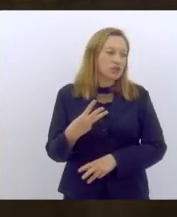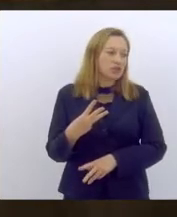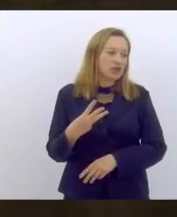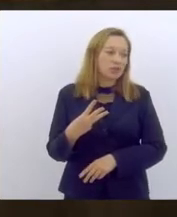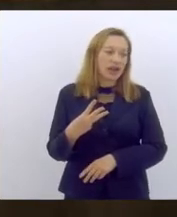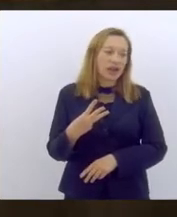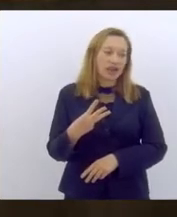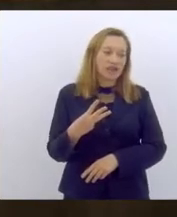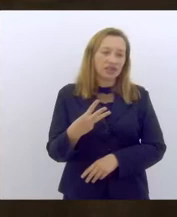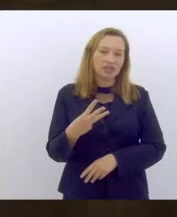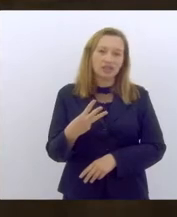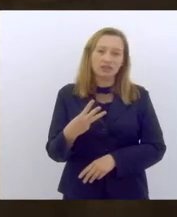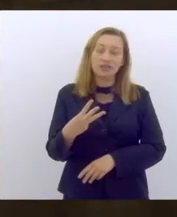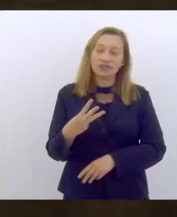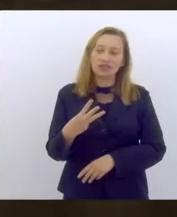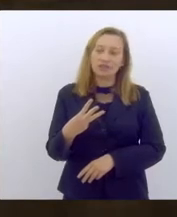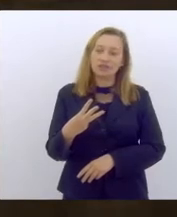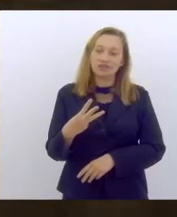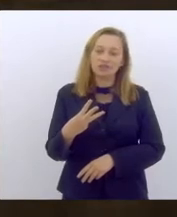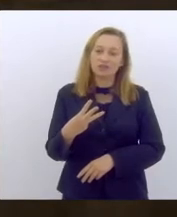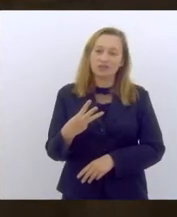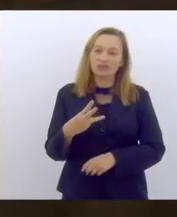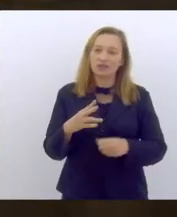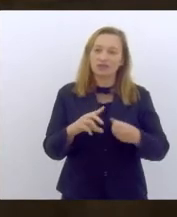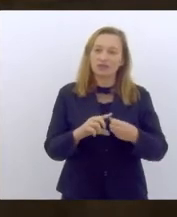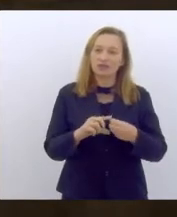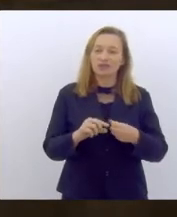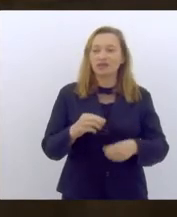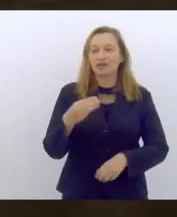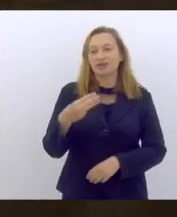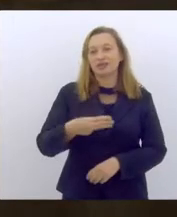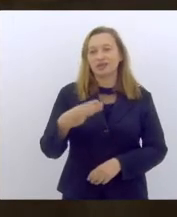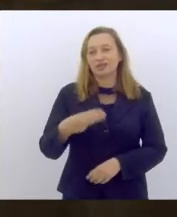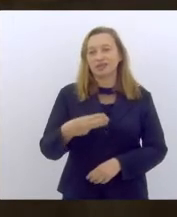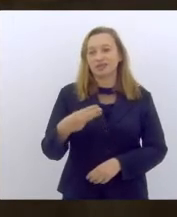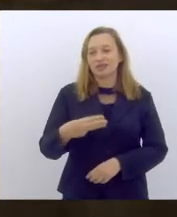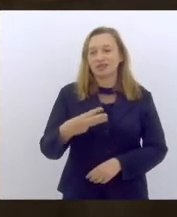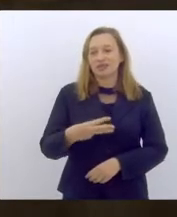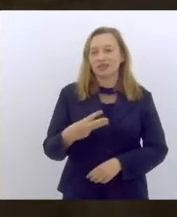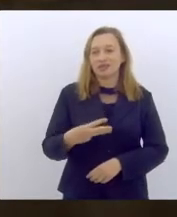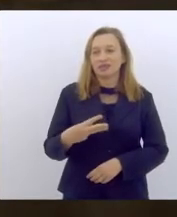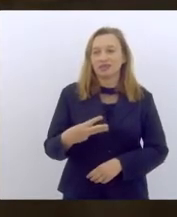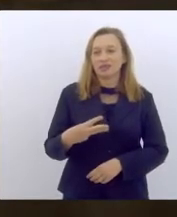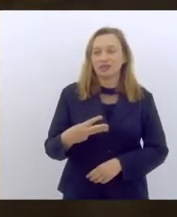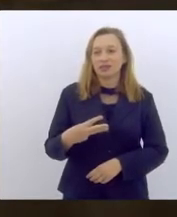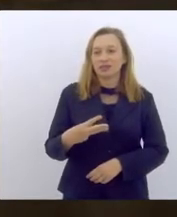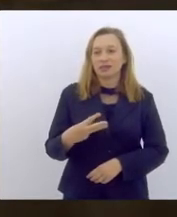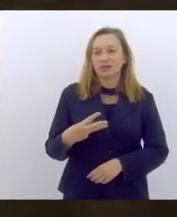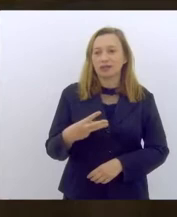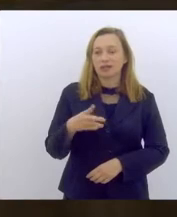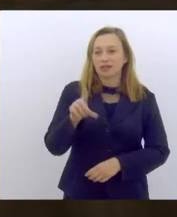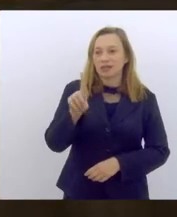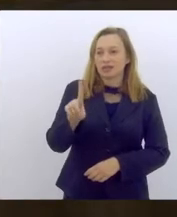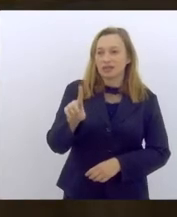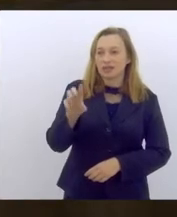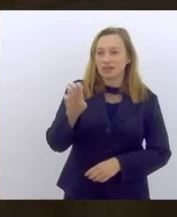no parágrafo único do Artigo terceiro trocada a palavra deverá